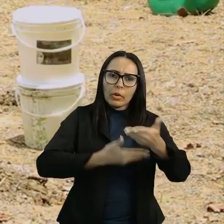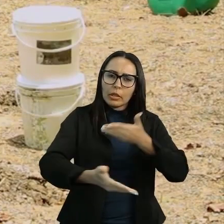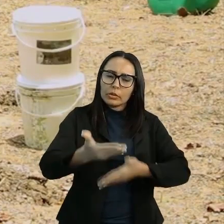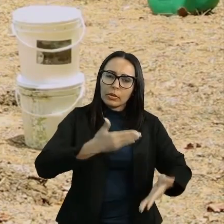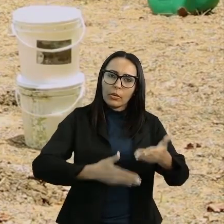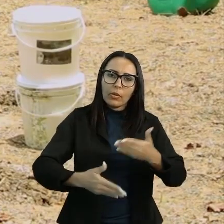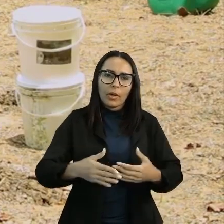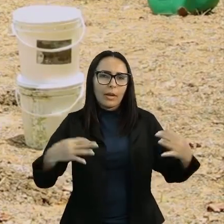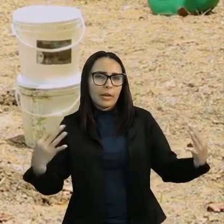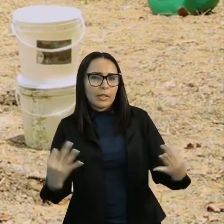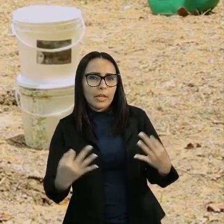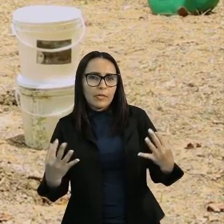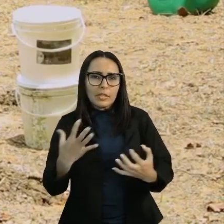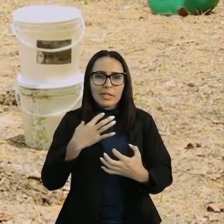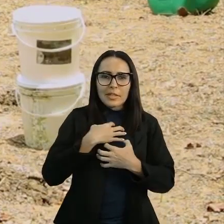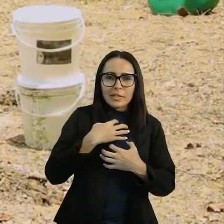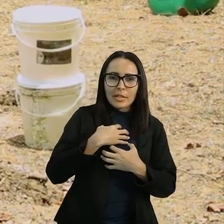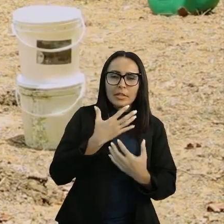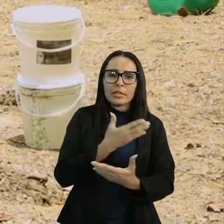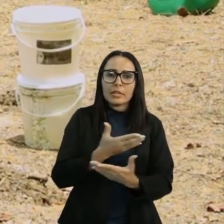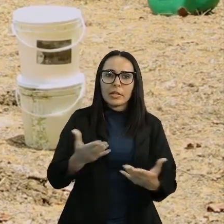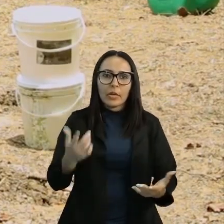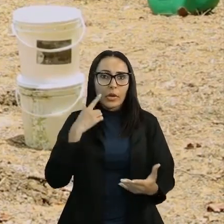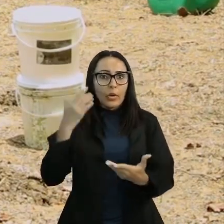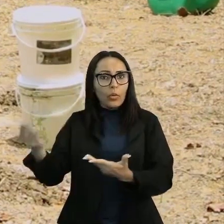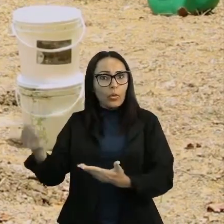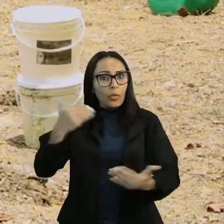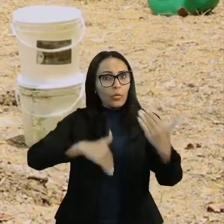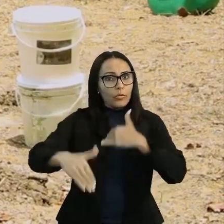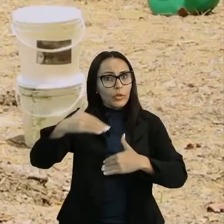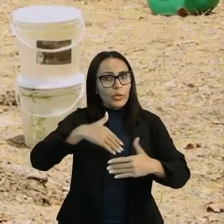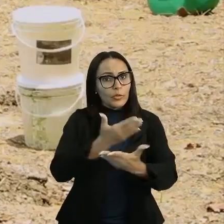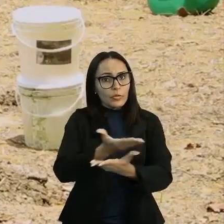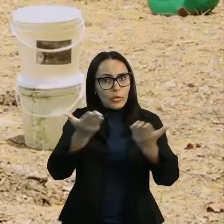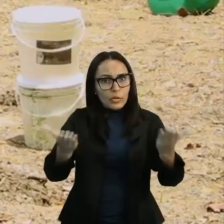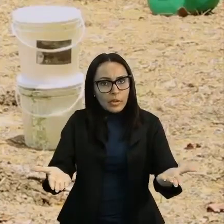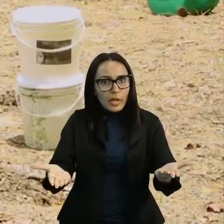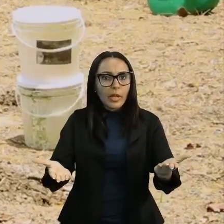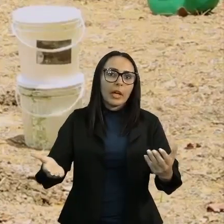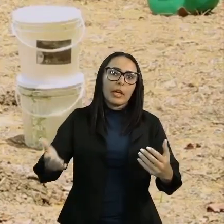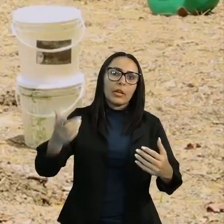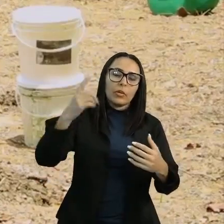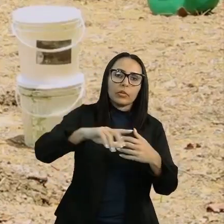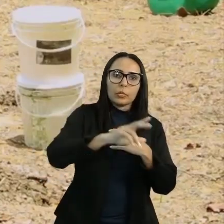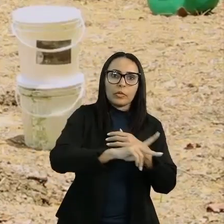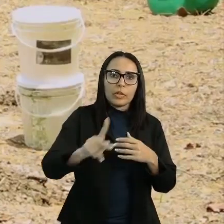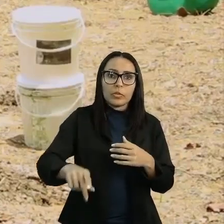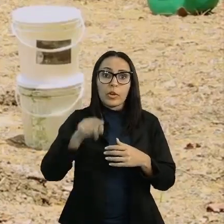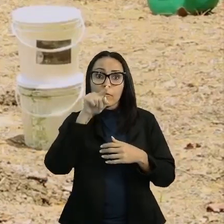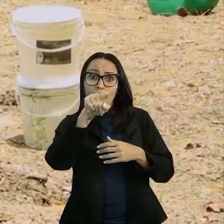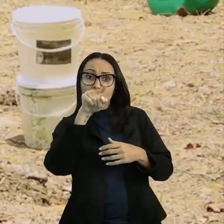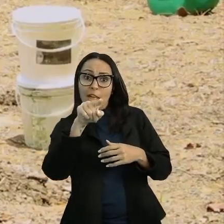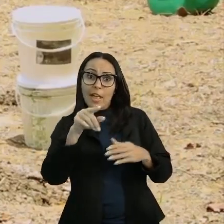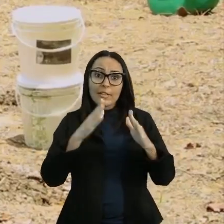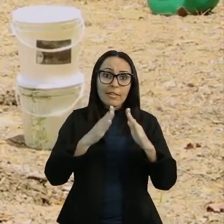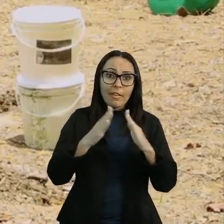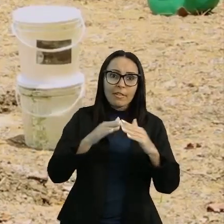cultiva a terra, tem esse contato. Além de tudo, de nos alimentar, ele também cria para